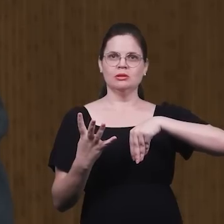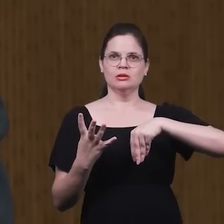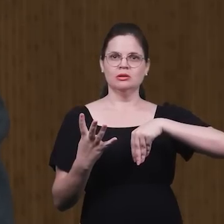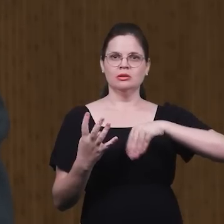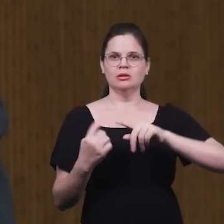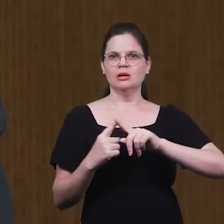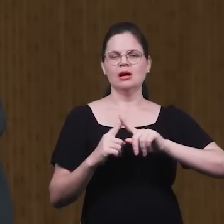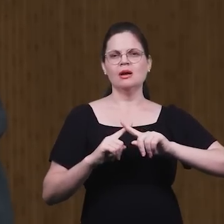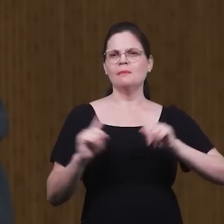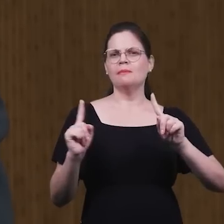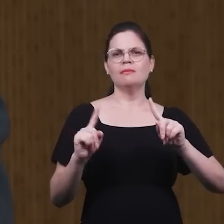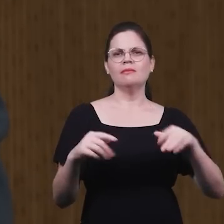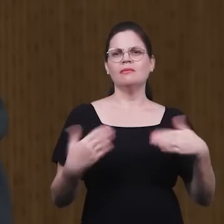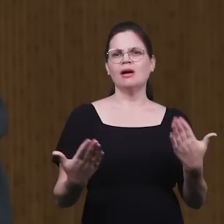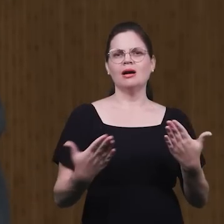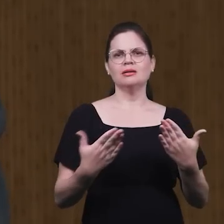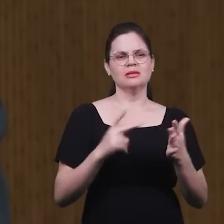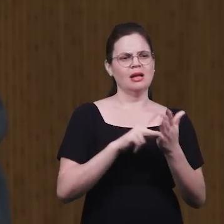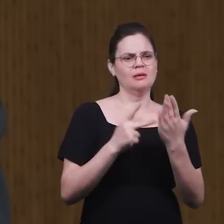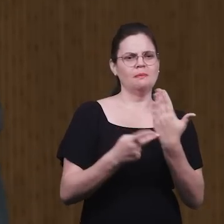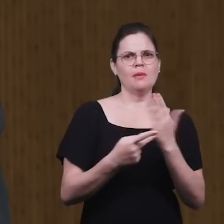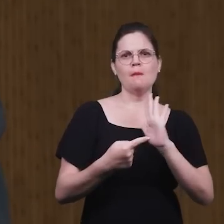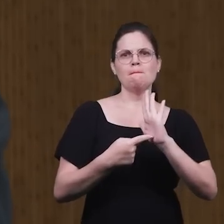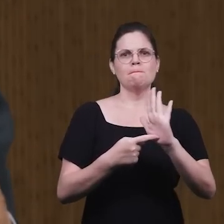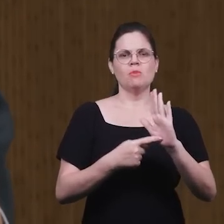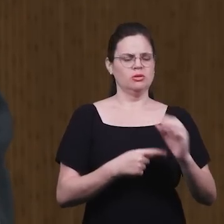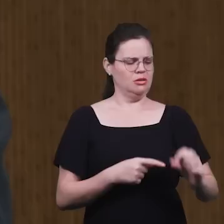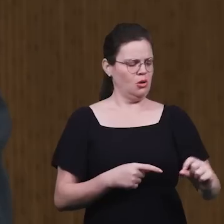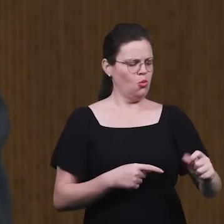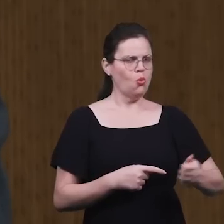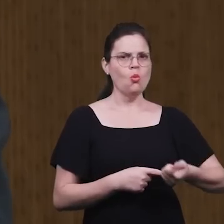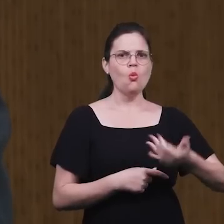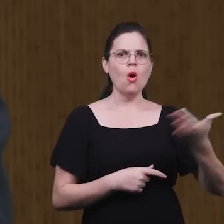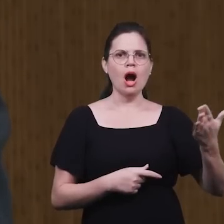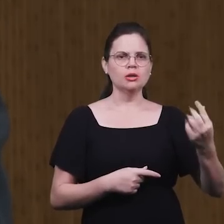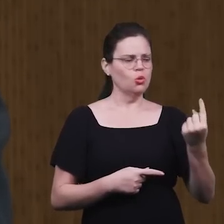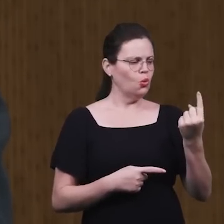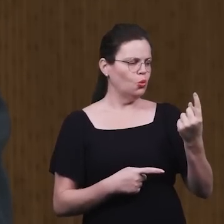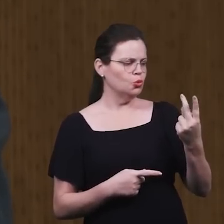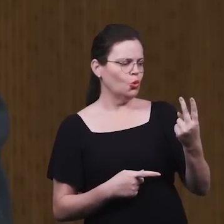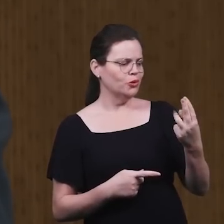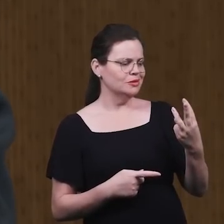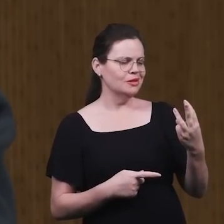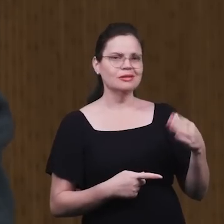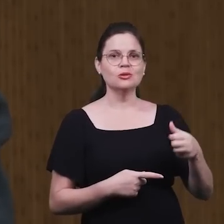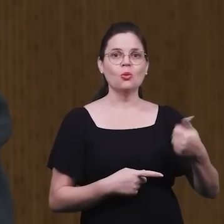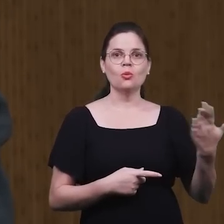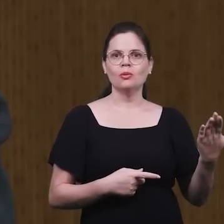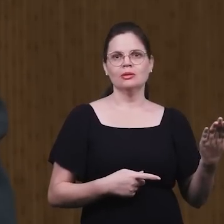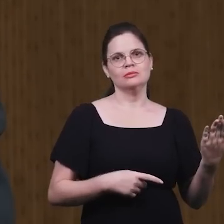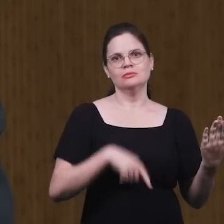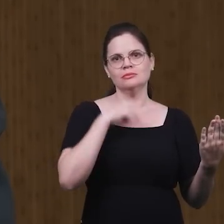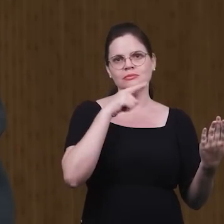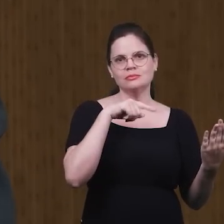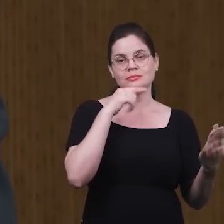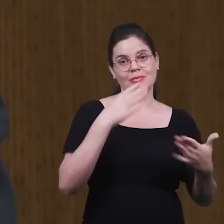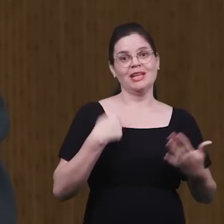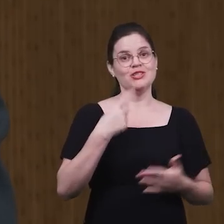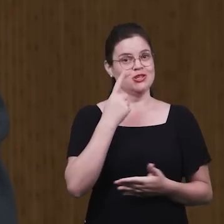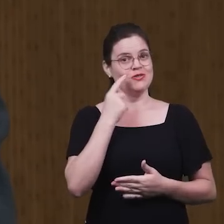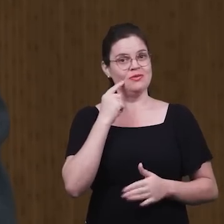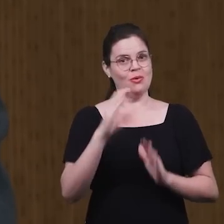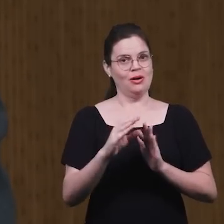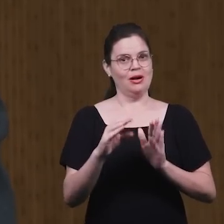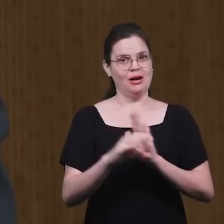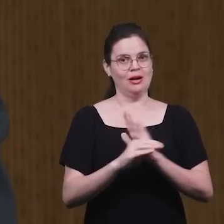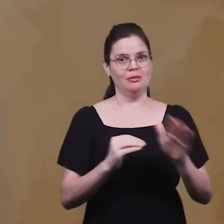mas na parábola não diz o que continha, qual era o conteúdo dessa medida de fermento dessa mulher. Nós só vamos saber disso no capítulo